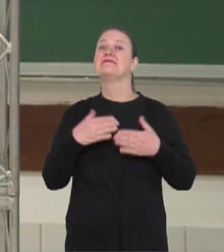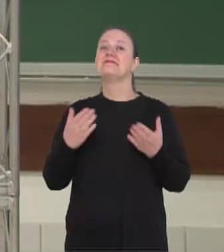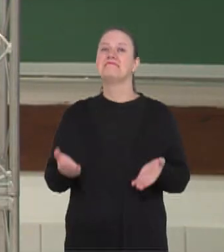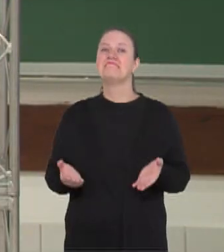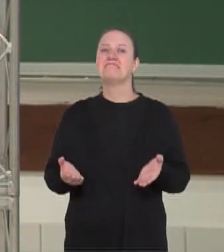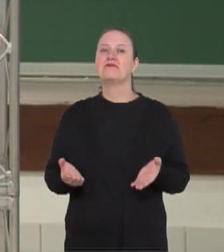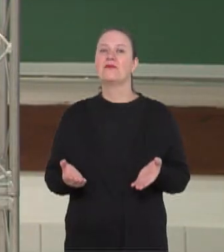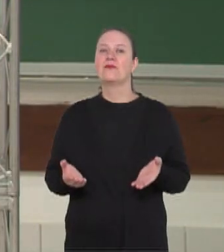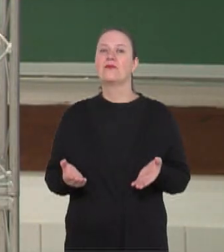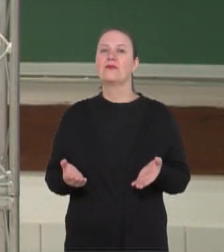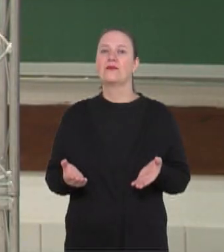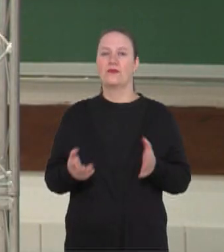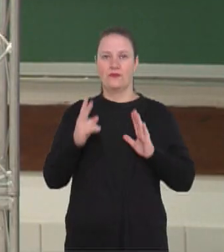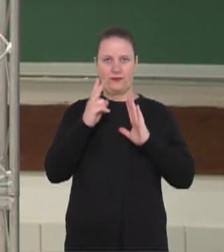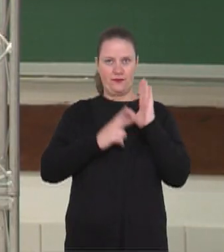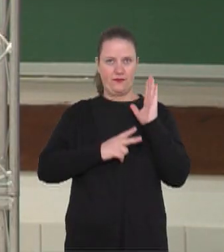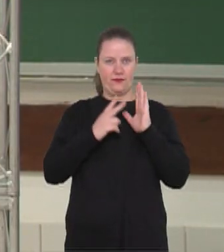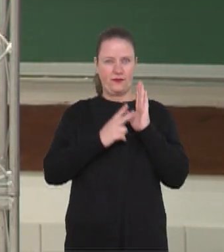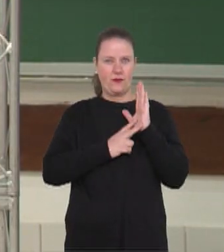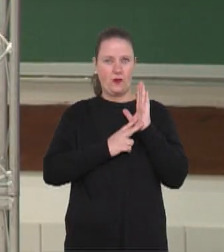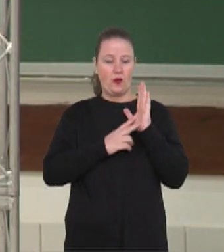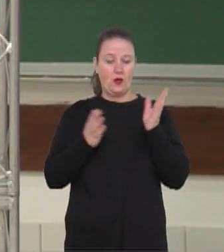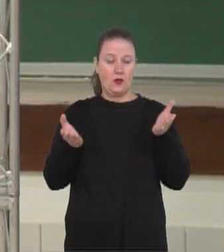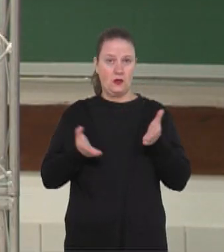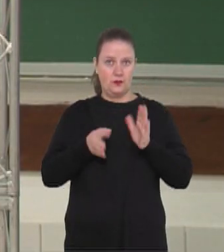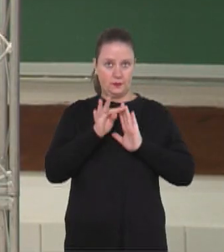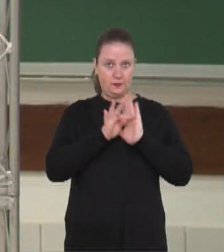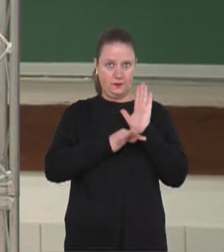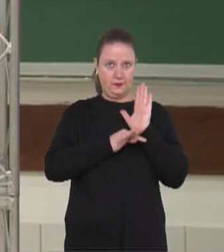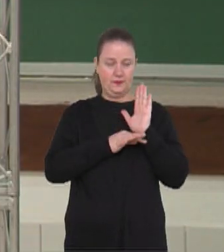Então, pessoal, let's read the text. Vamos ler o texto agora.